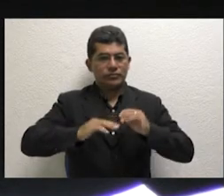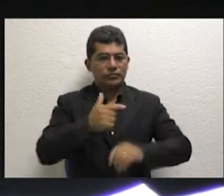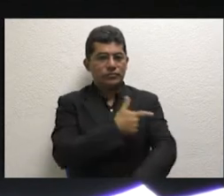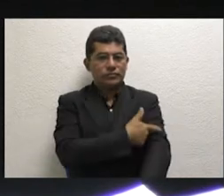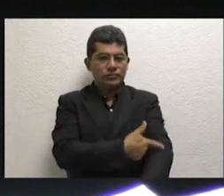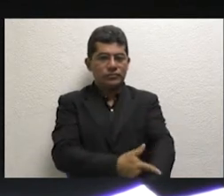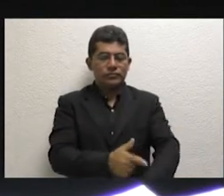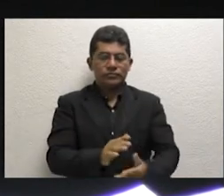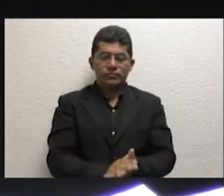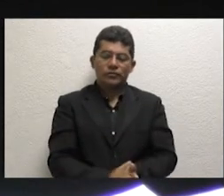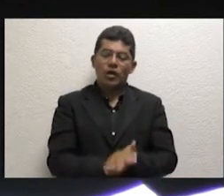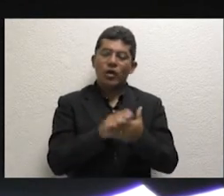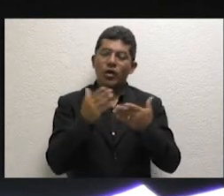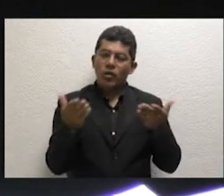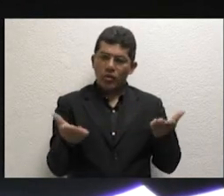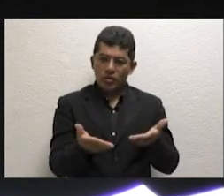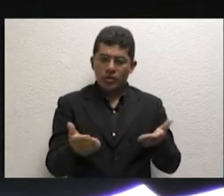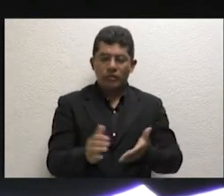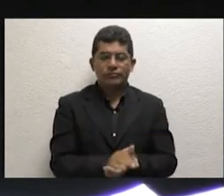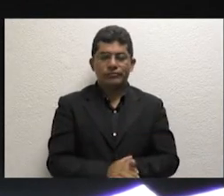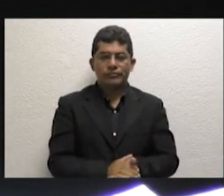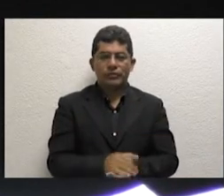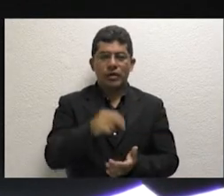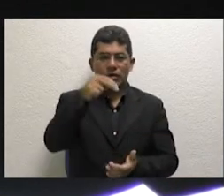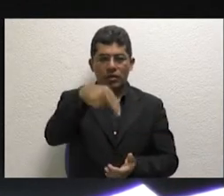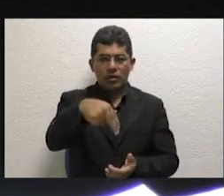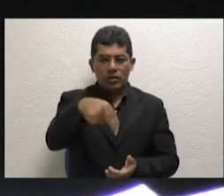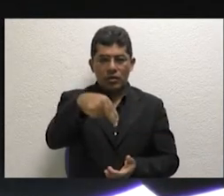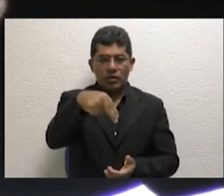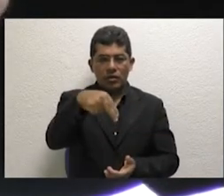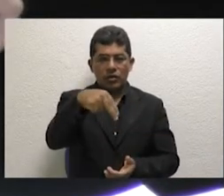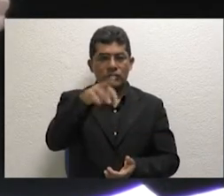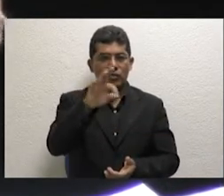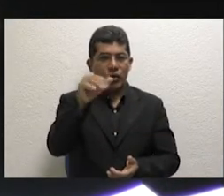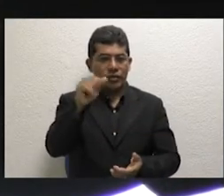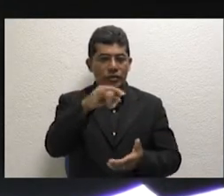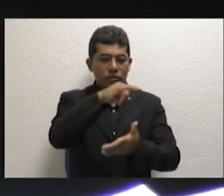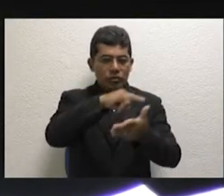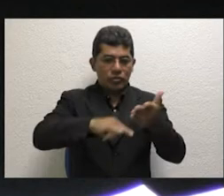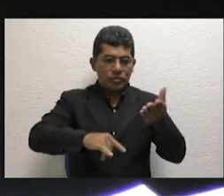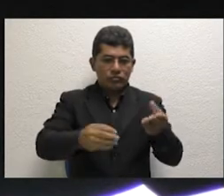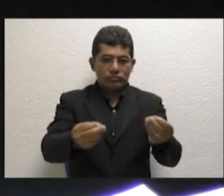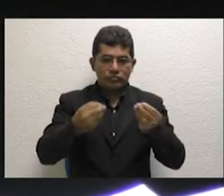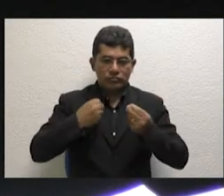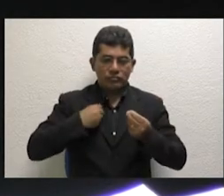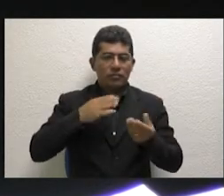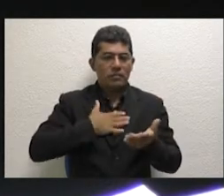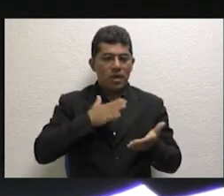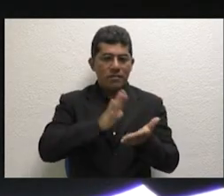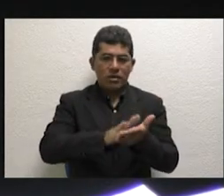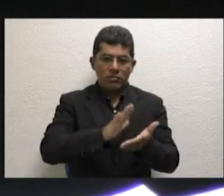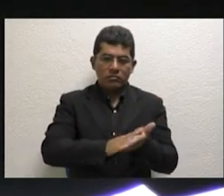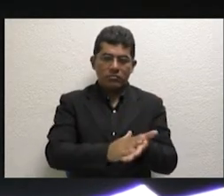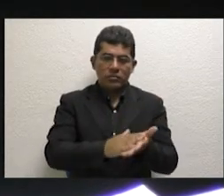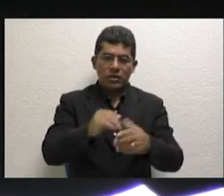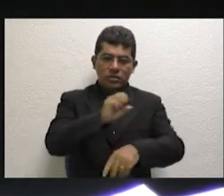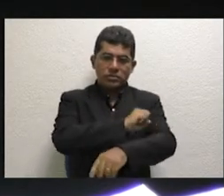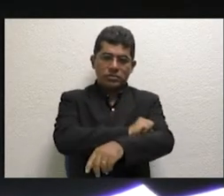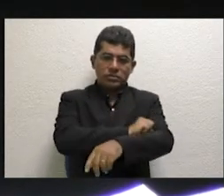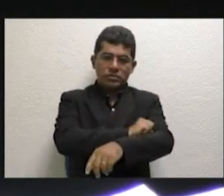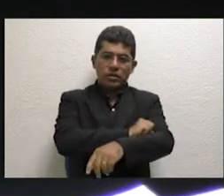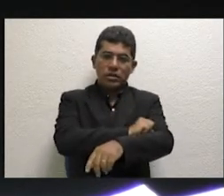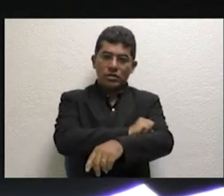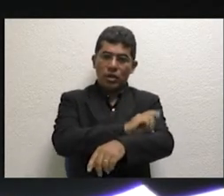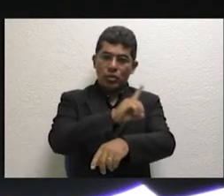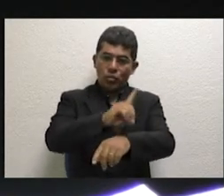técnica oriunda da seduc que eu tenho aqui em minhas mãos e eu passo a lei